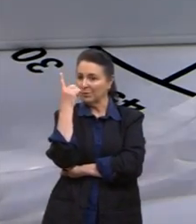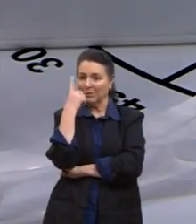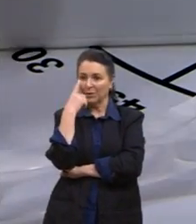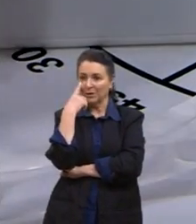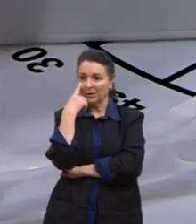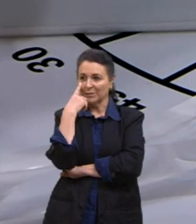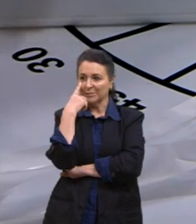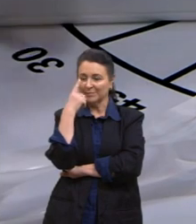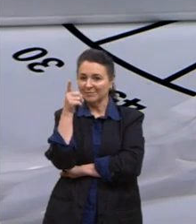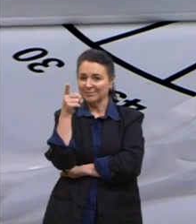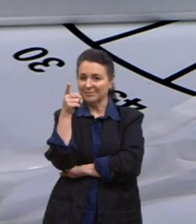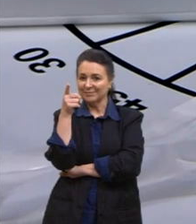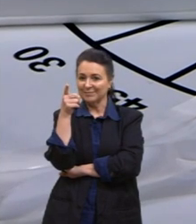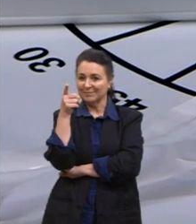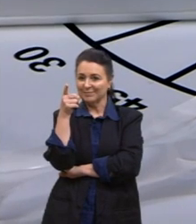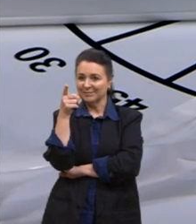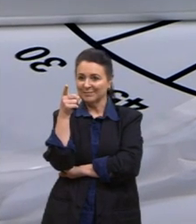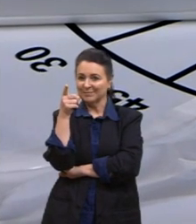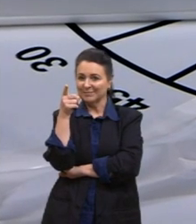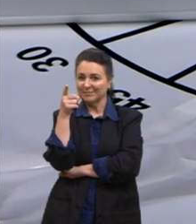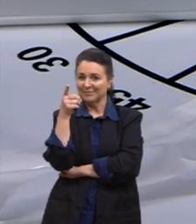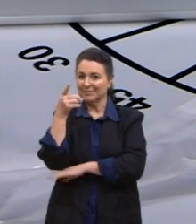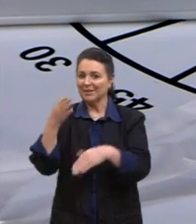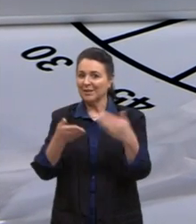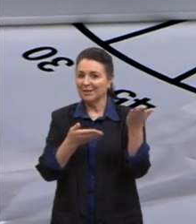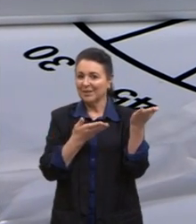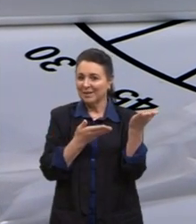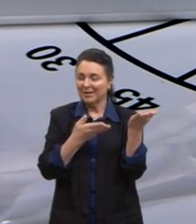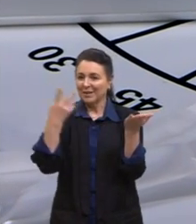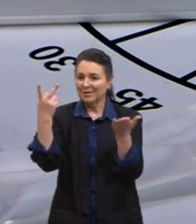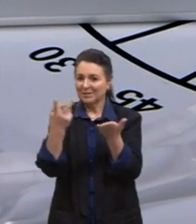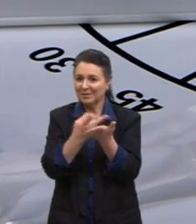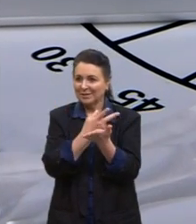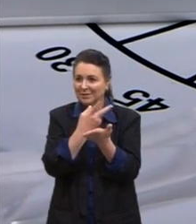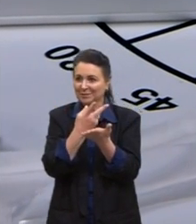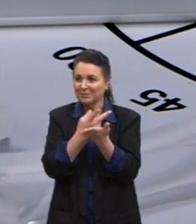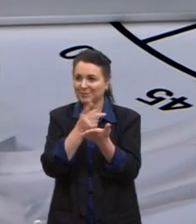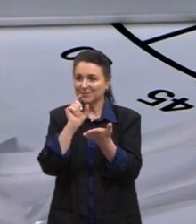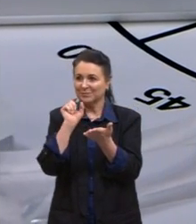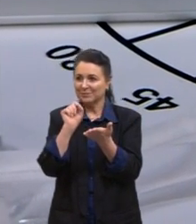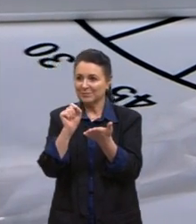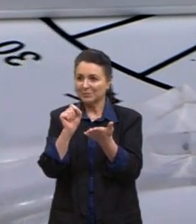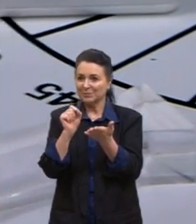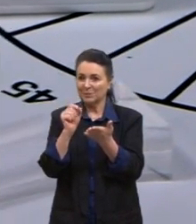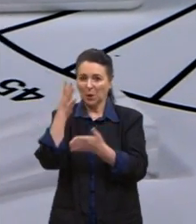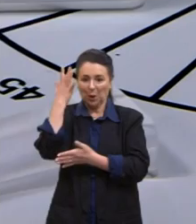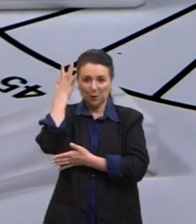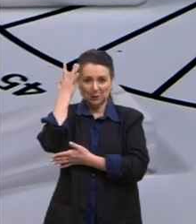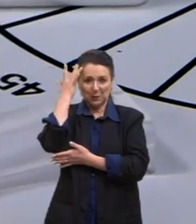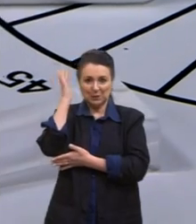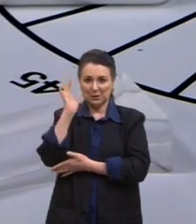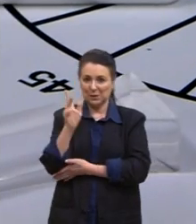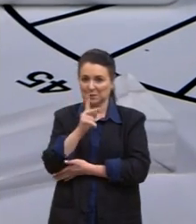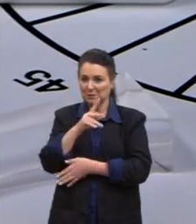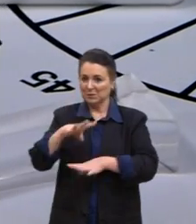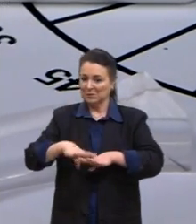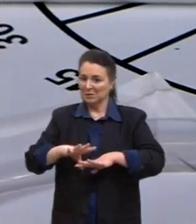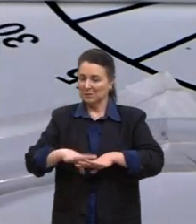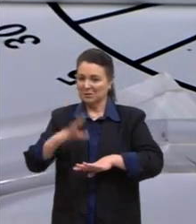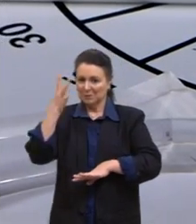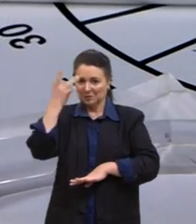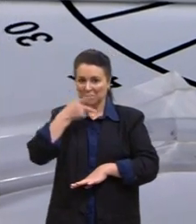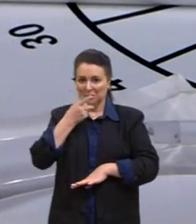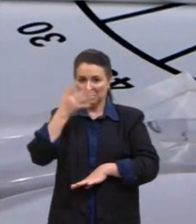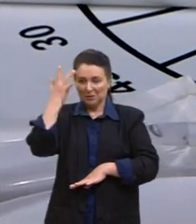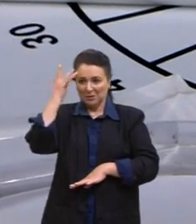que que aconteceu ali Prof vamos ver se a Fernanda consegue Ai meu Deus eu não vou me envolver muito não aí eu vou deixar para Larissa